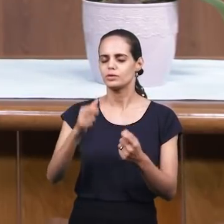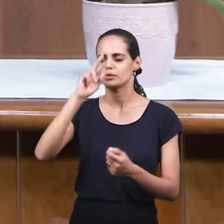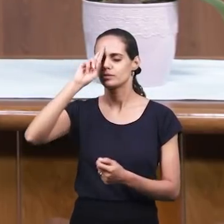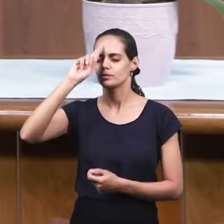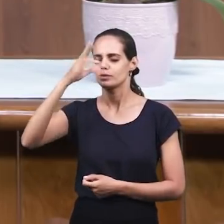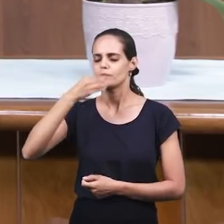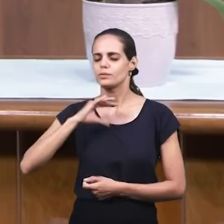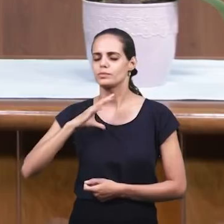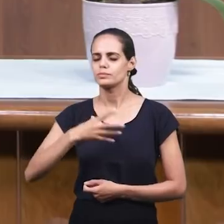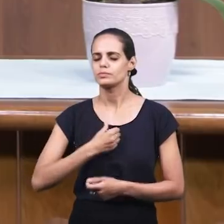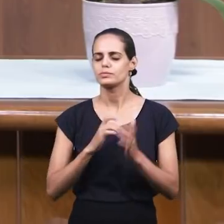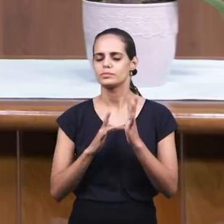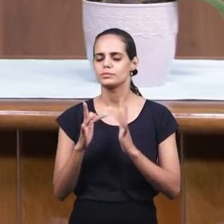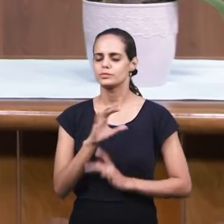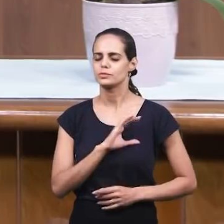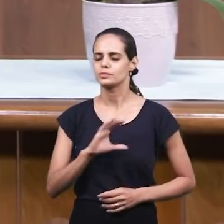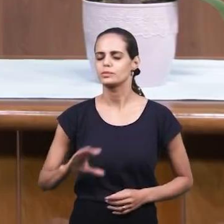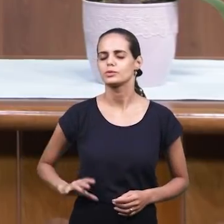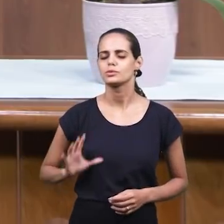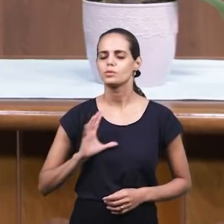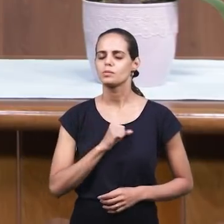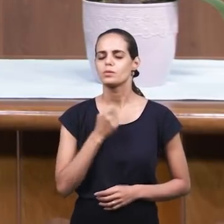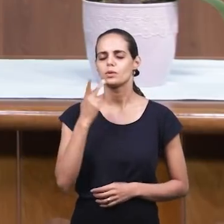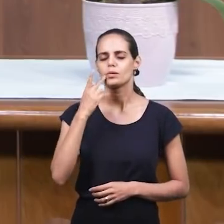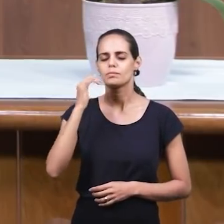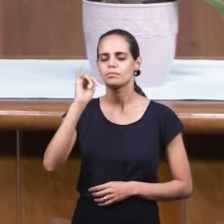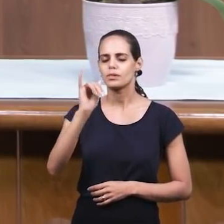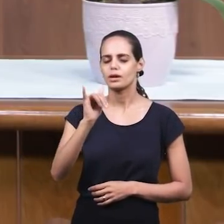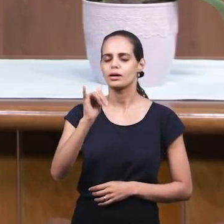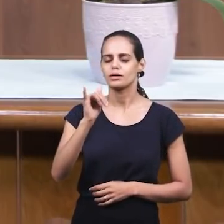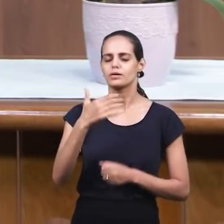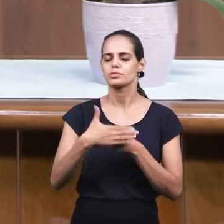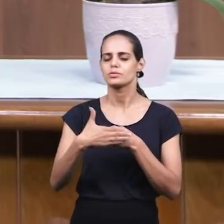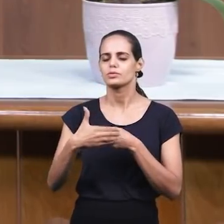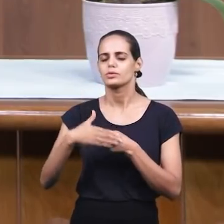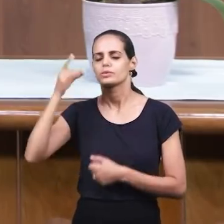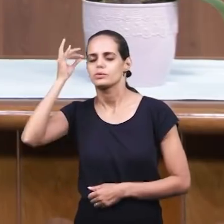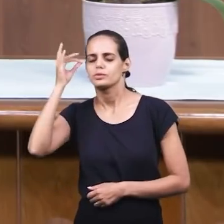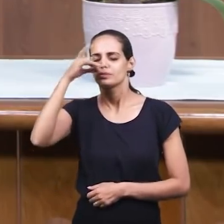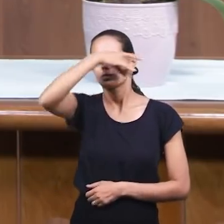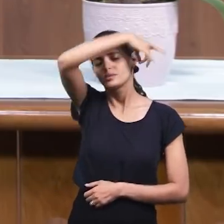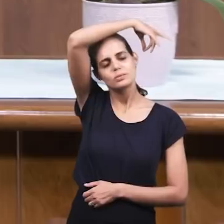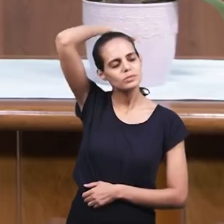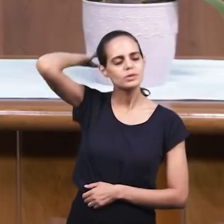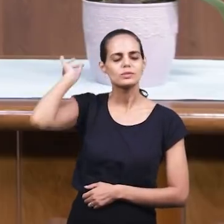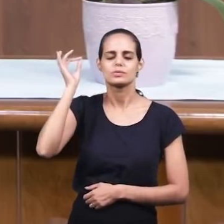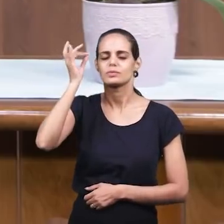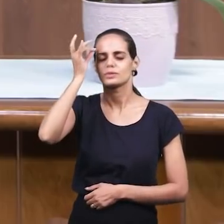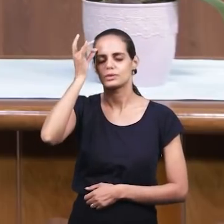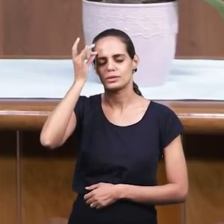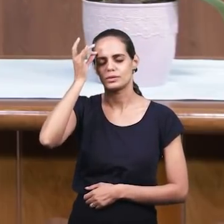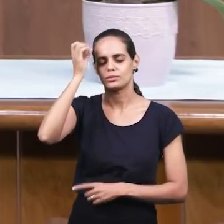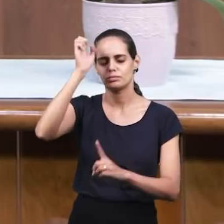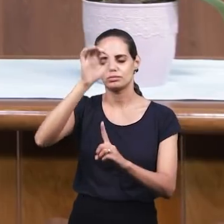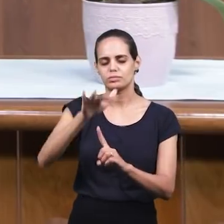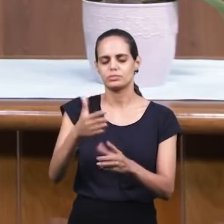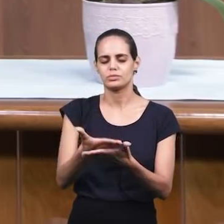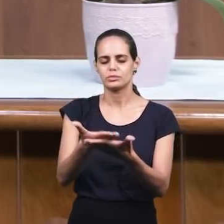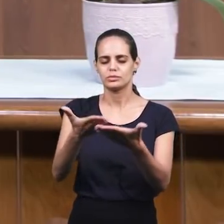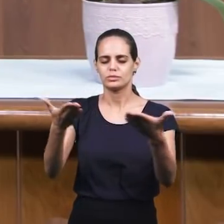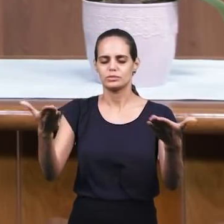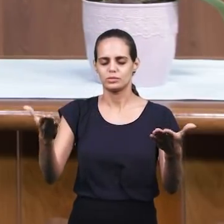Senhor e Salvador Jesus Cristo, o amor de Deus, nosso eterno Pai, as doces, santas e ternas consolações do Espírito Santo, repousem sobre